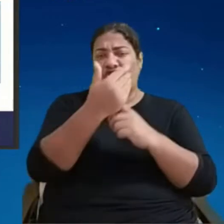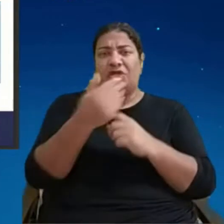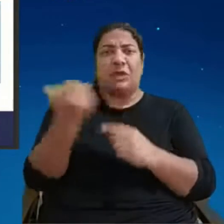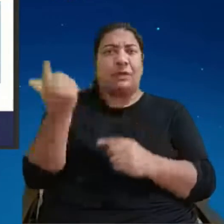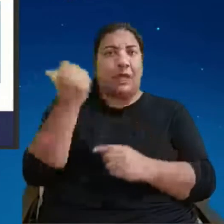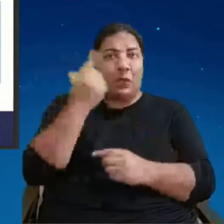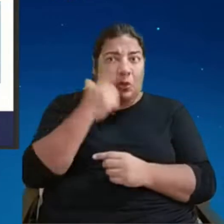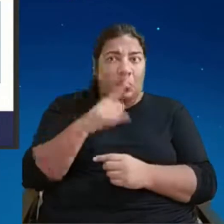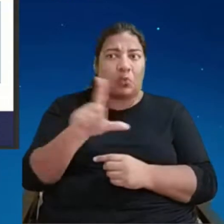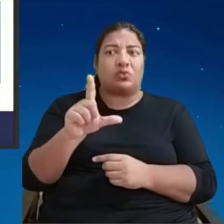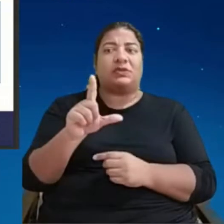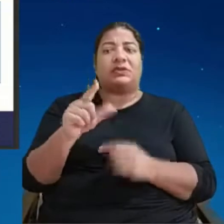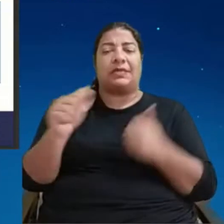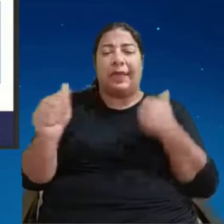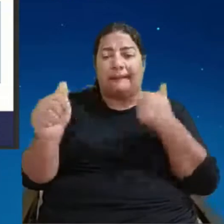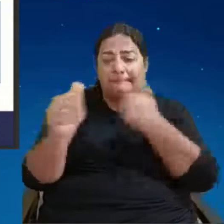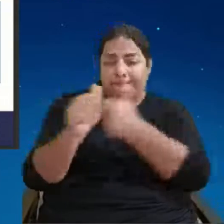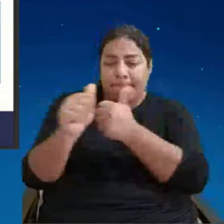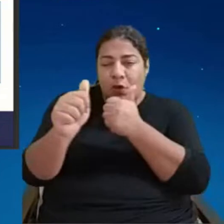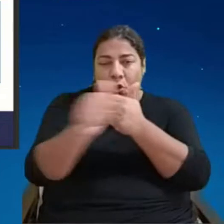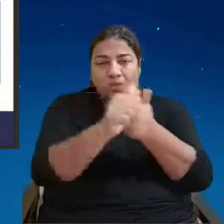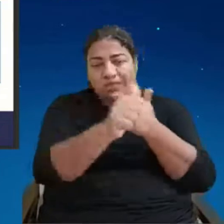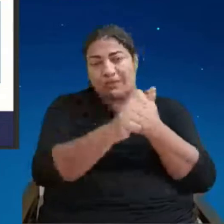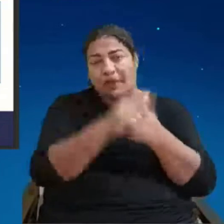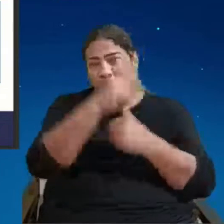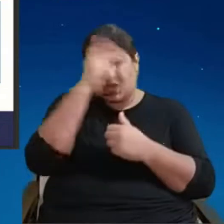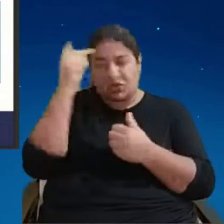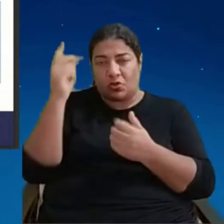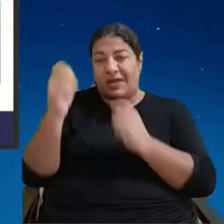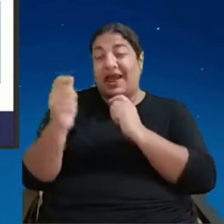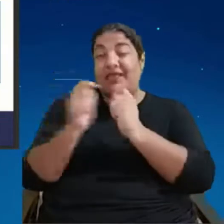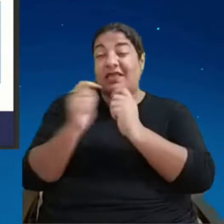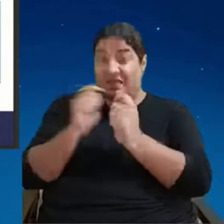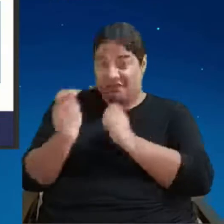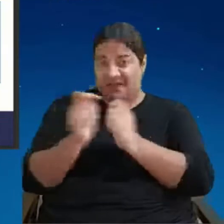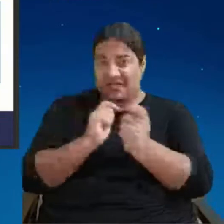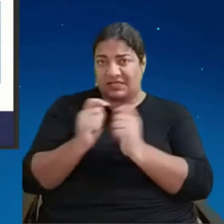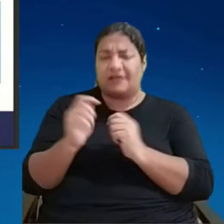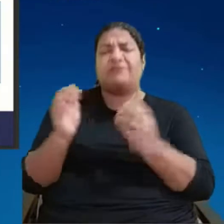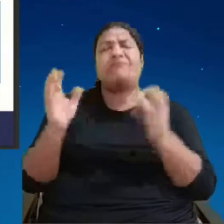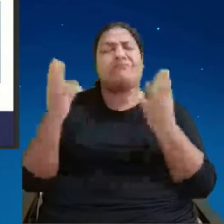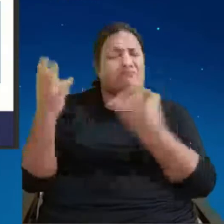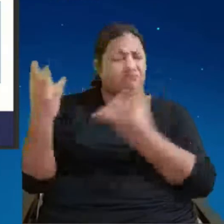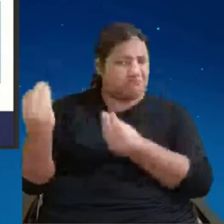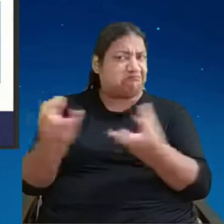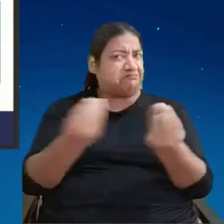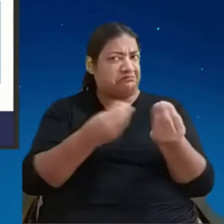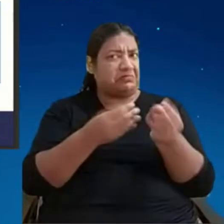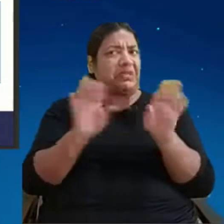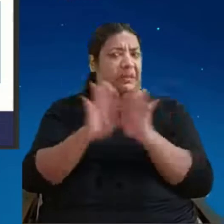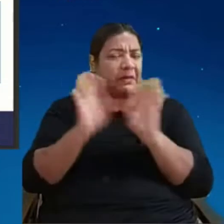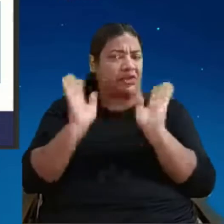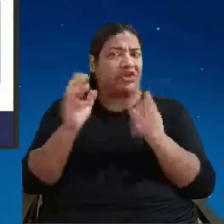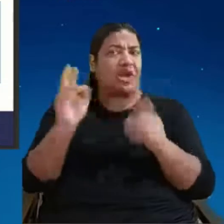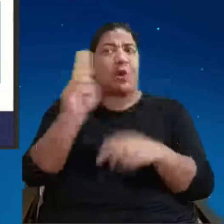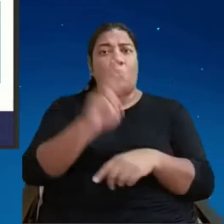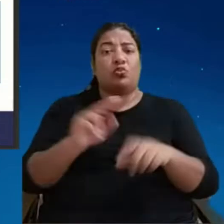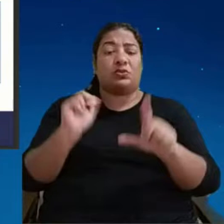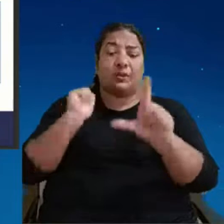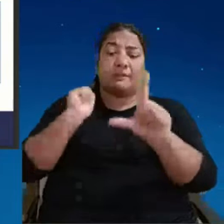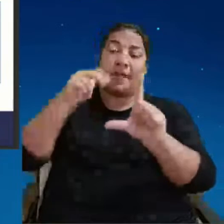aproximar esses candidatos. E muitas já usam o metaverso. A pesquisa realizada pela